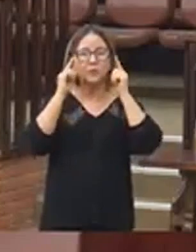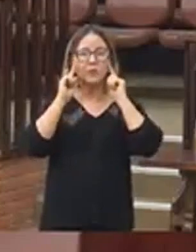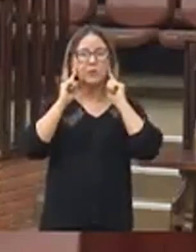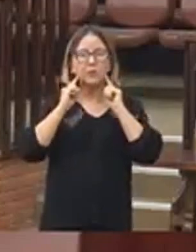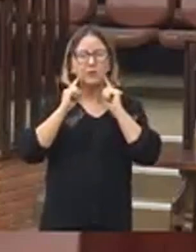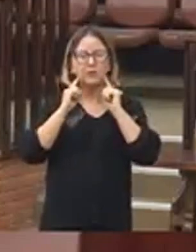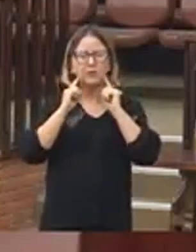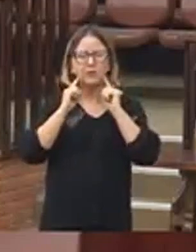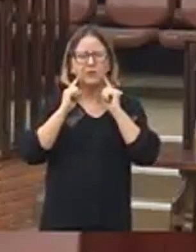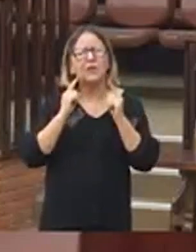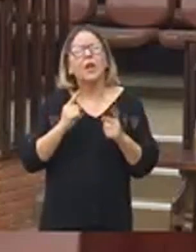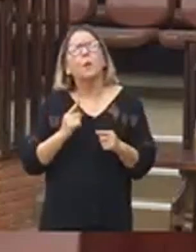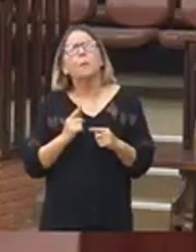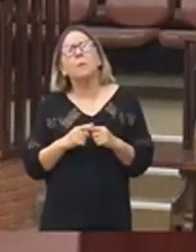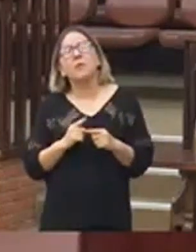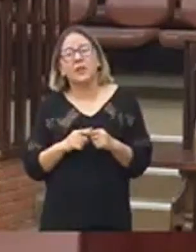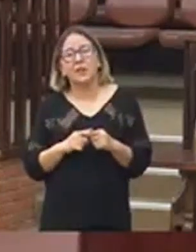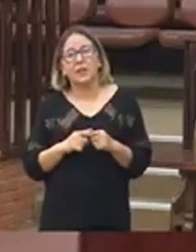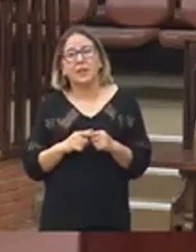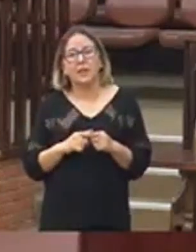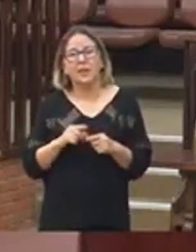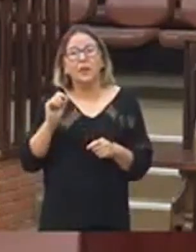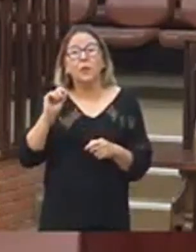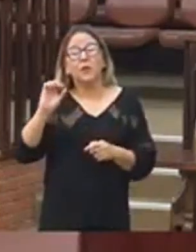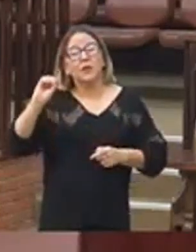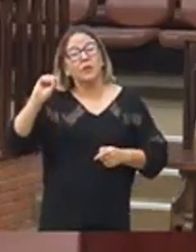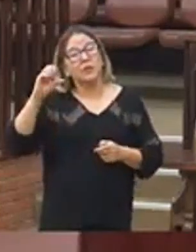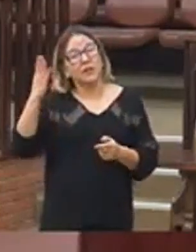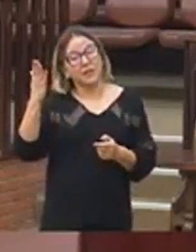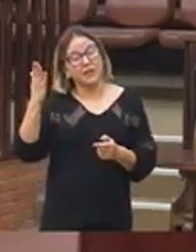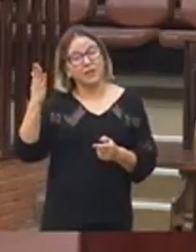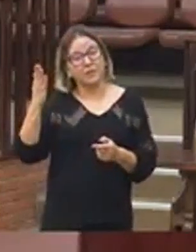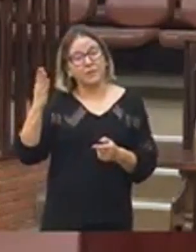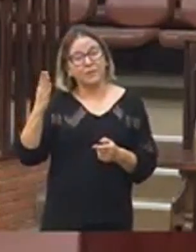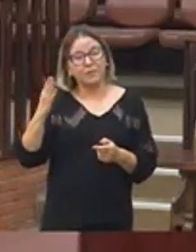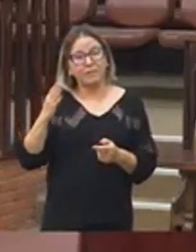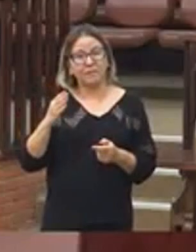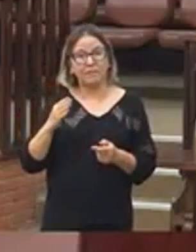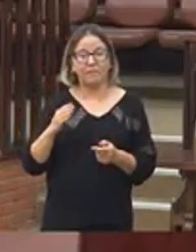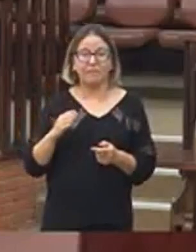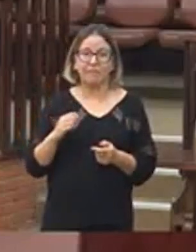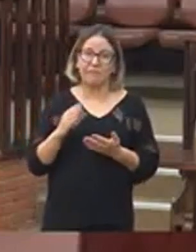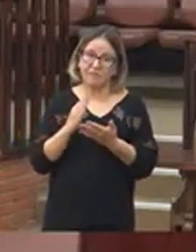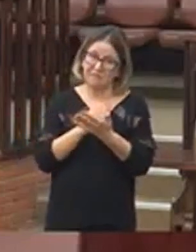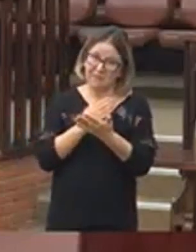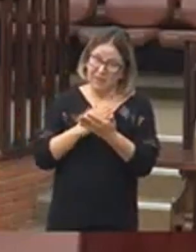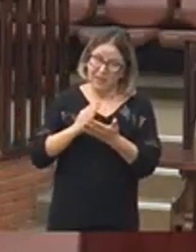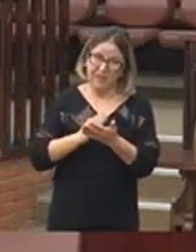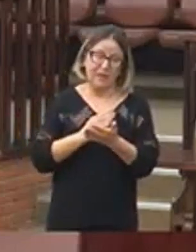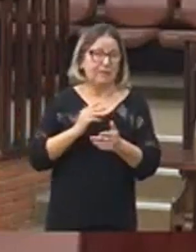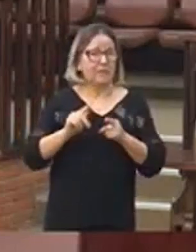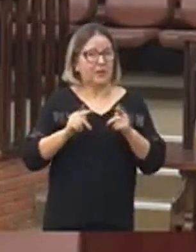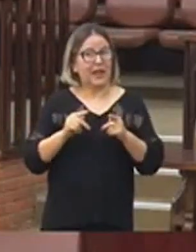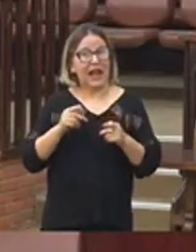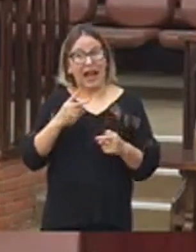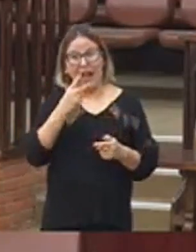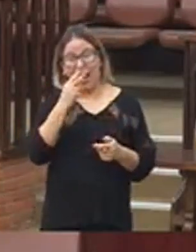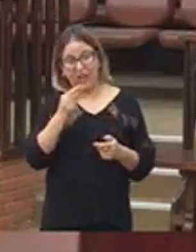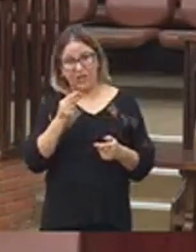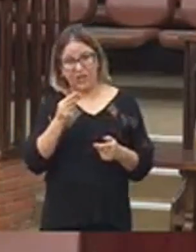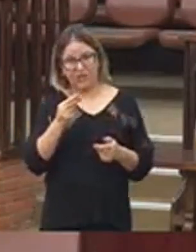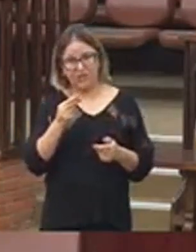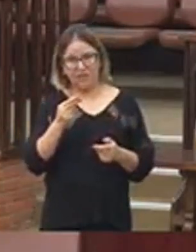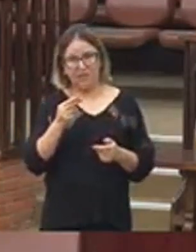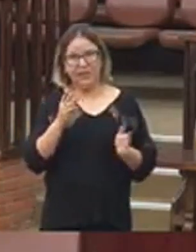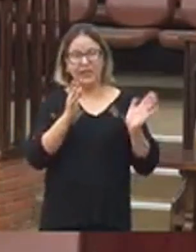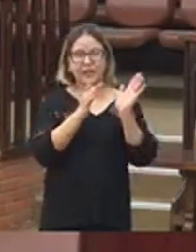O que levou Jesus a chorar? Alguns acham que Jesus chorou por causa da morte